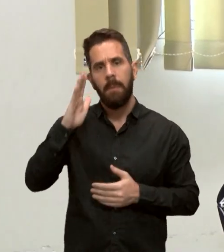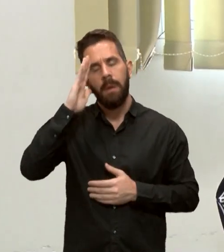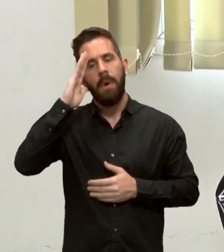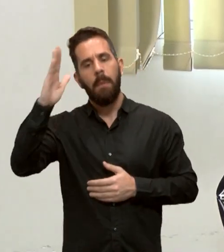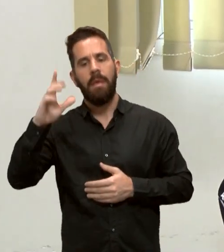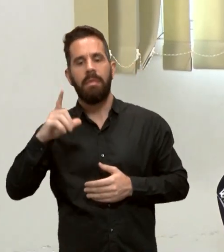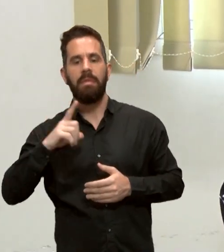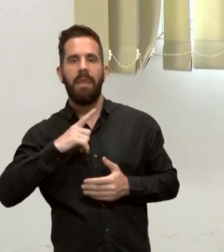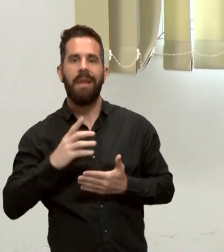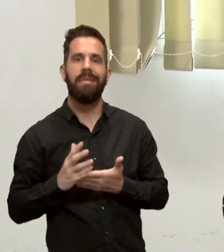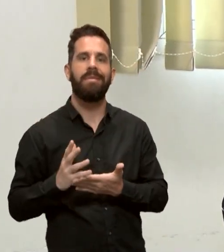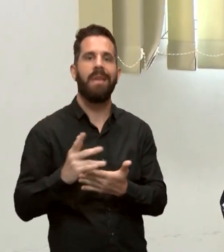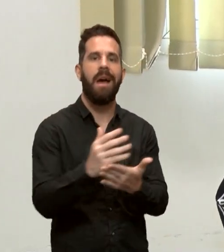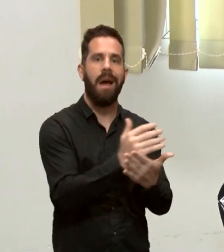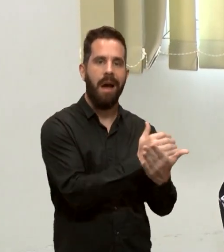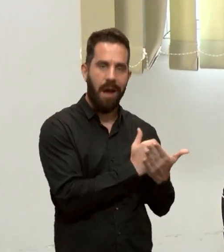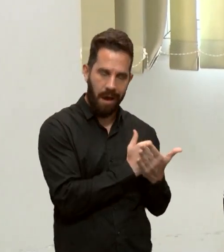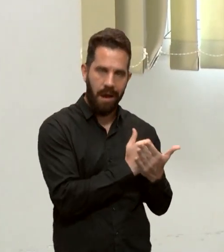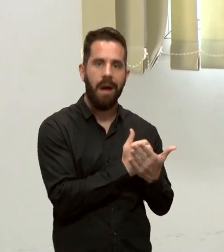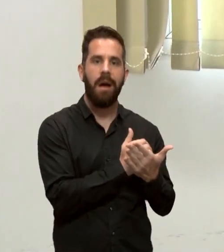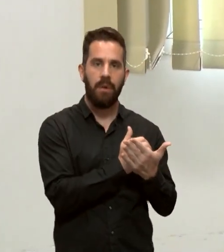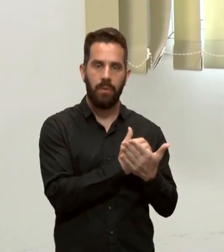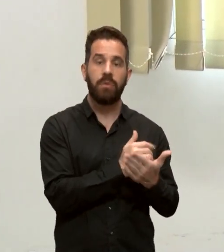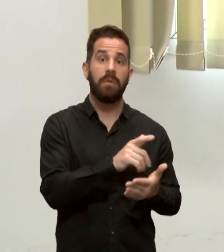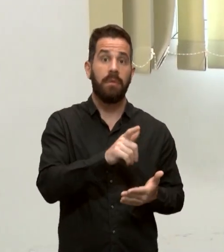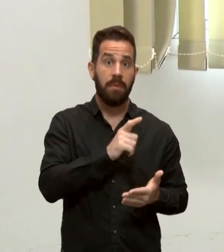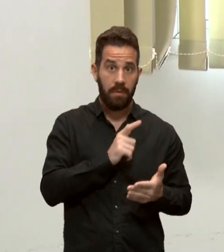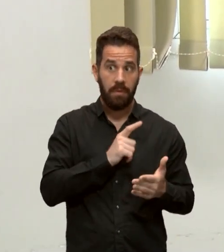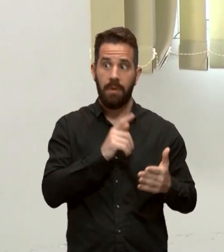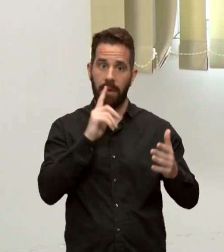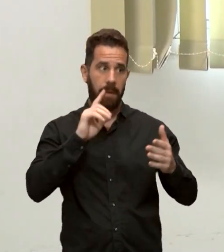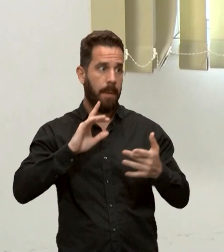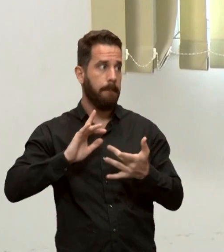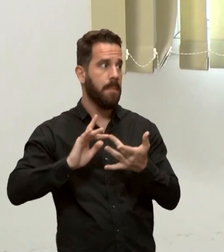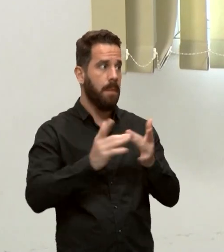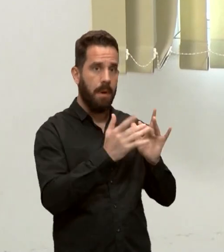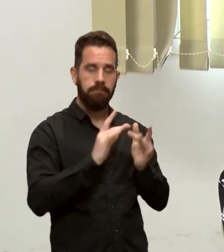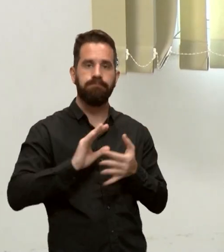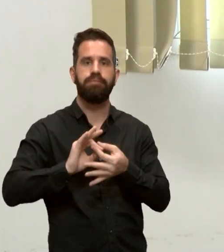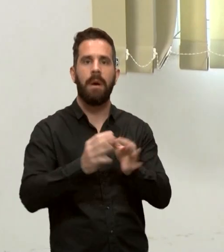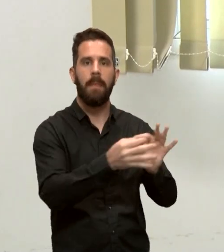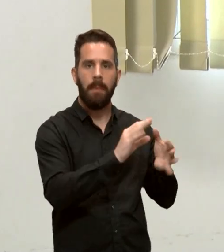dados. Então, a gente precisa unir bases de dados diferentes, identificar e